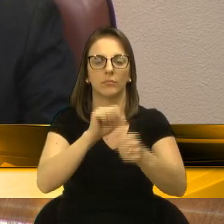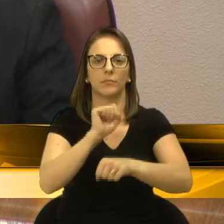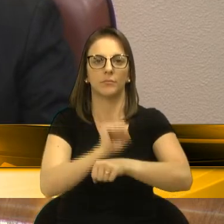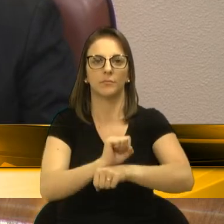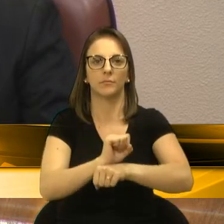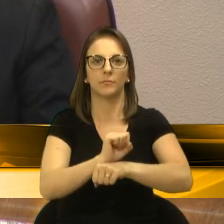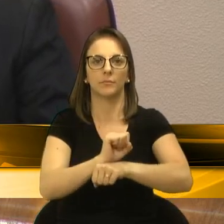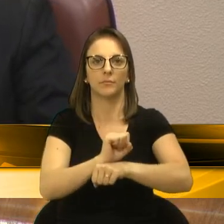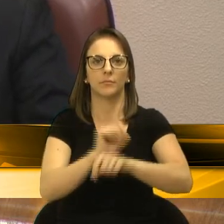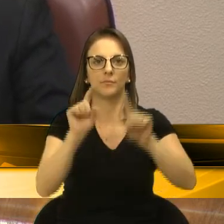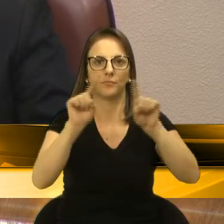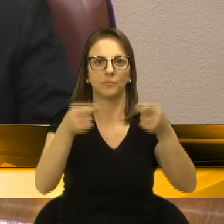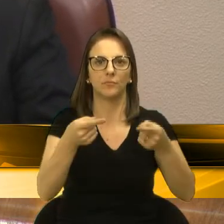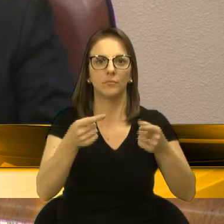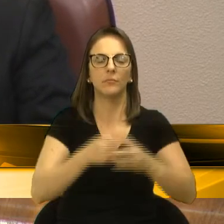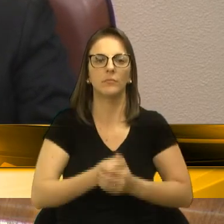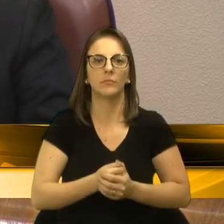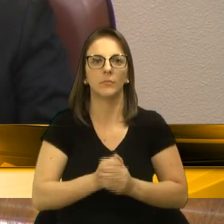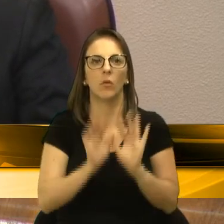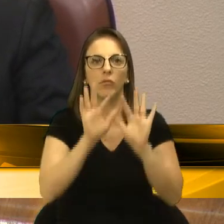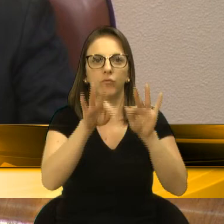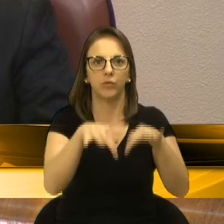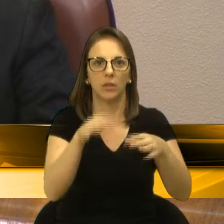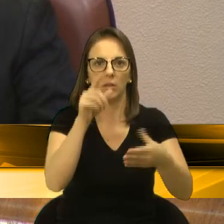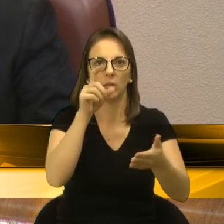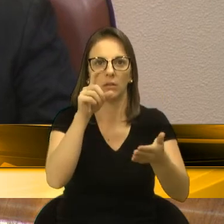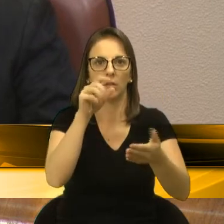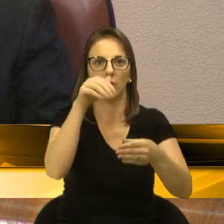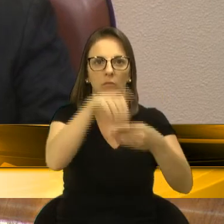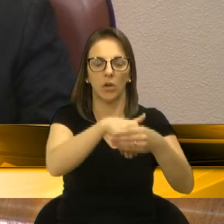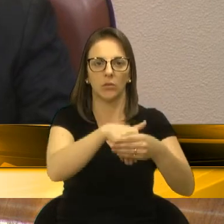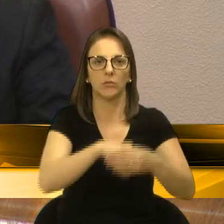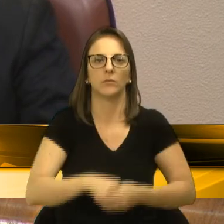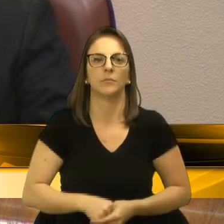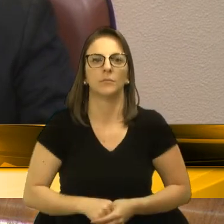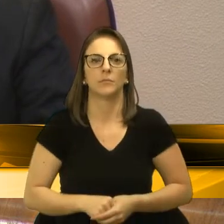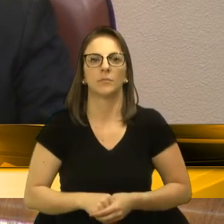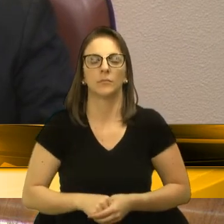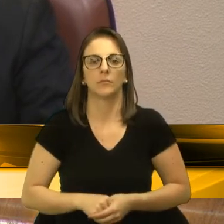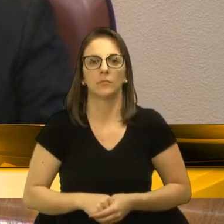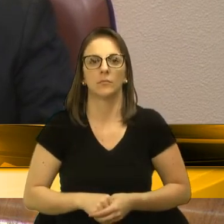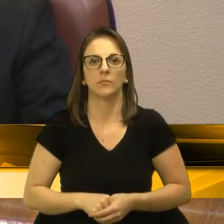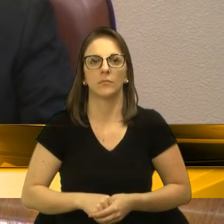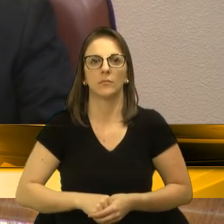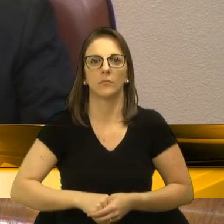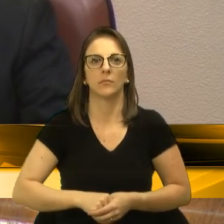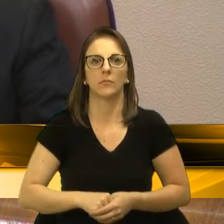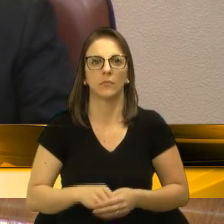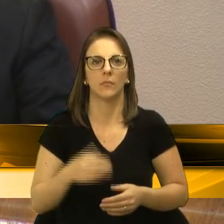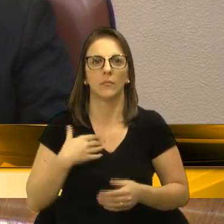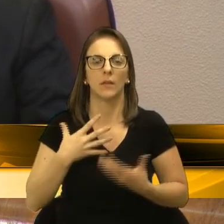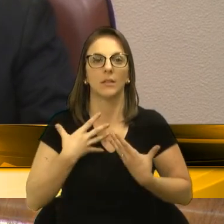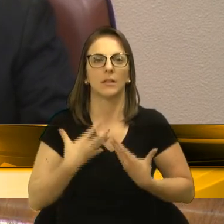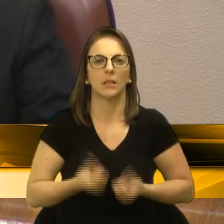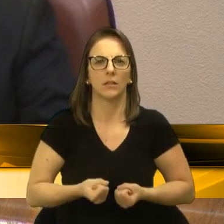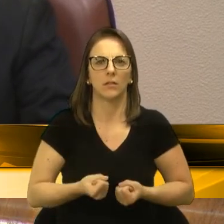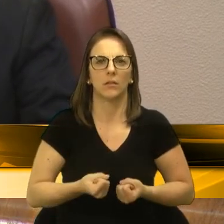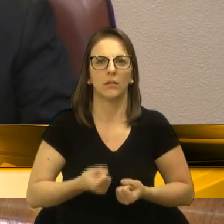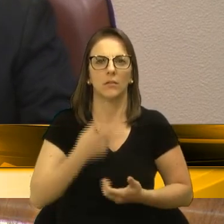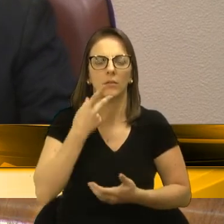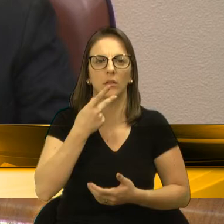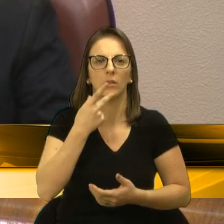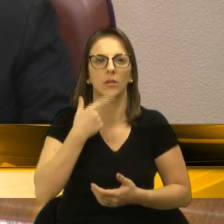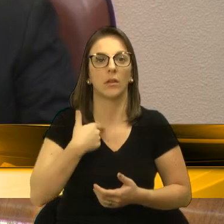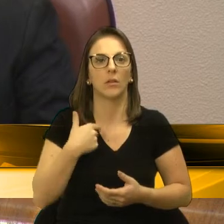Abre e fecha parênteses. Encerrado o registro dos votos. Encerrada a votação. A admissibilidade foi aprovada por maioria, votando